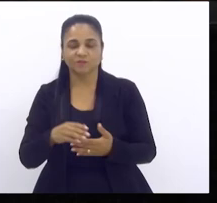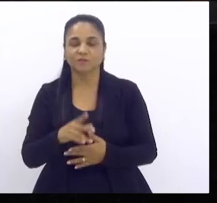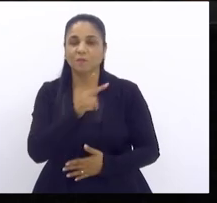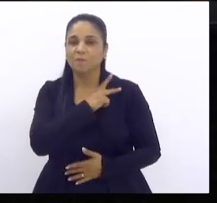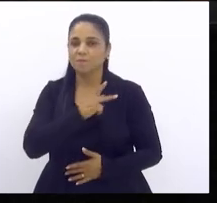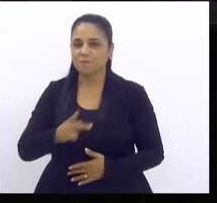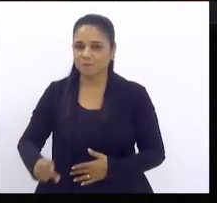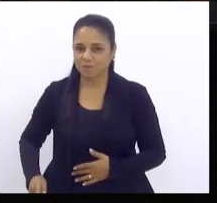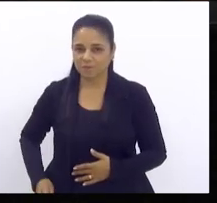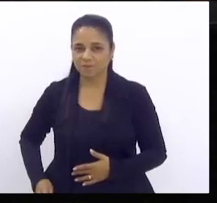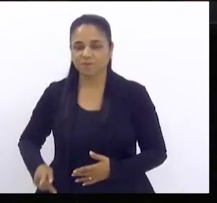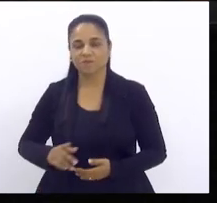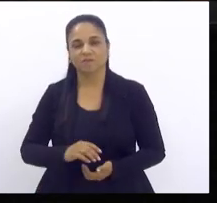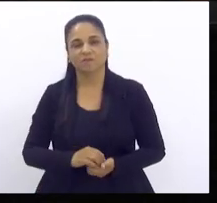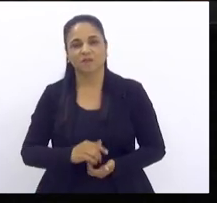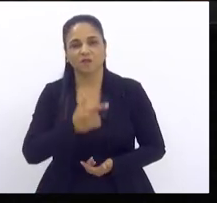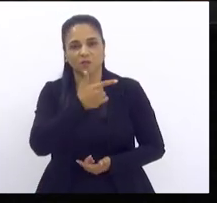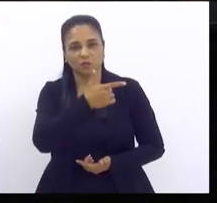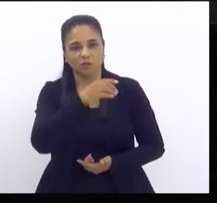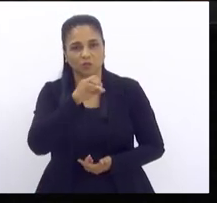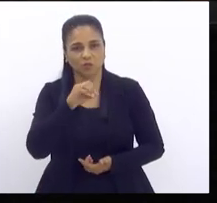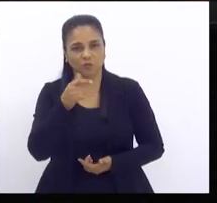presidente em